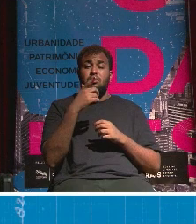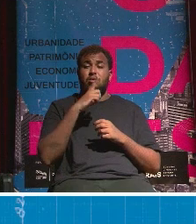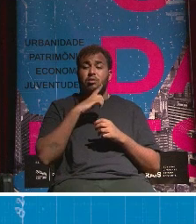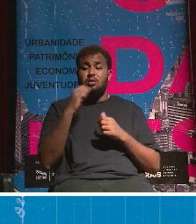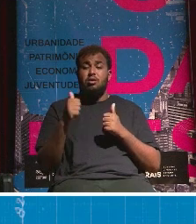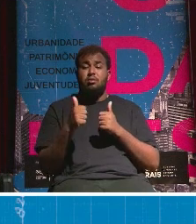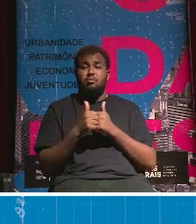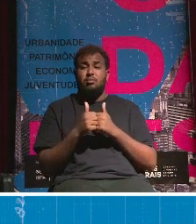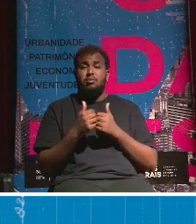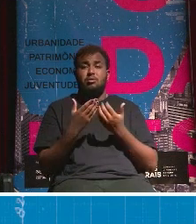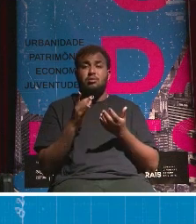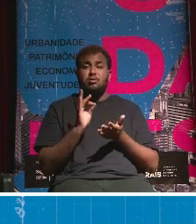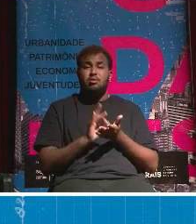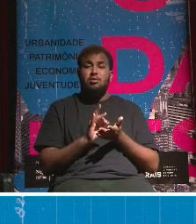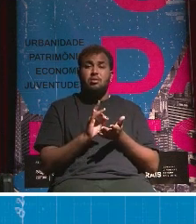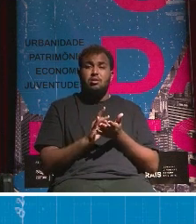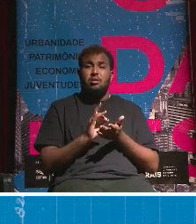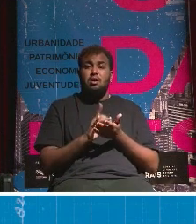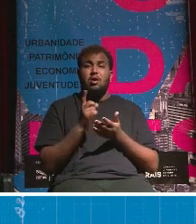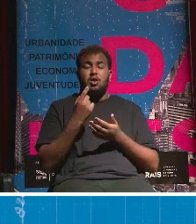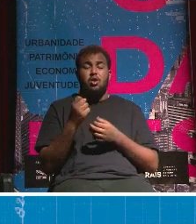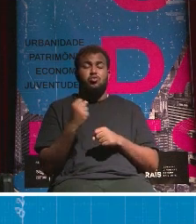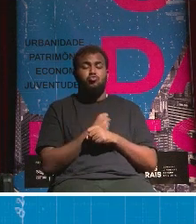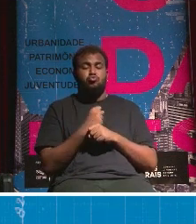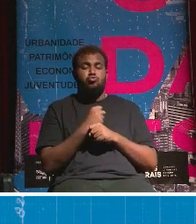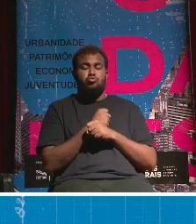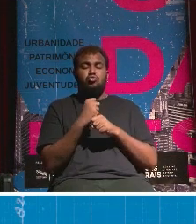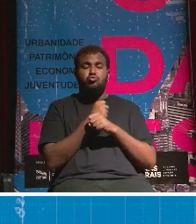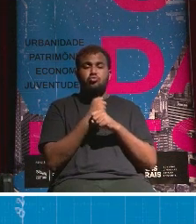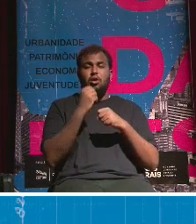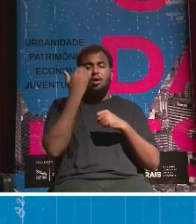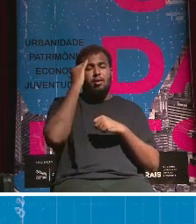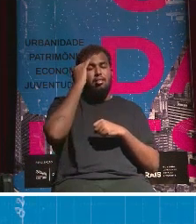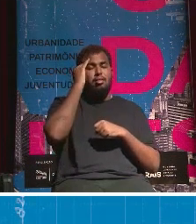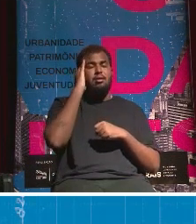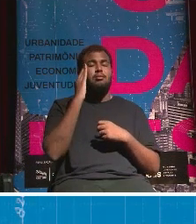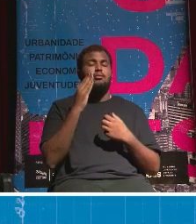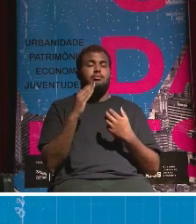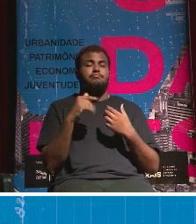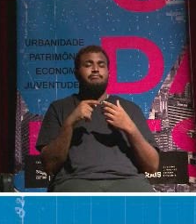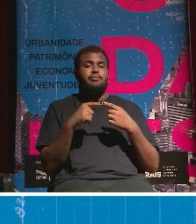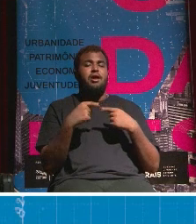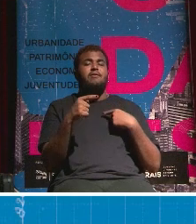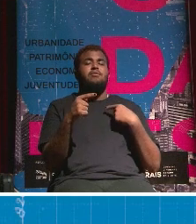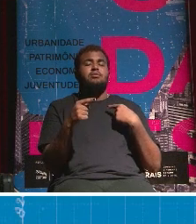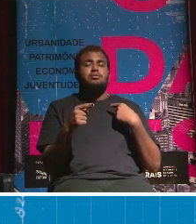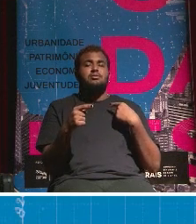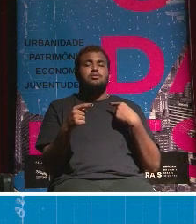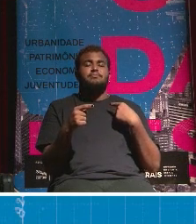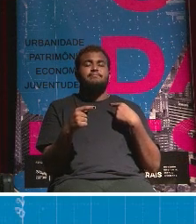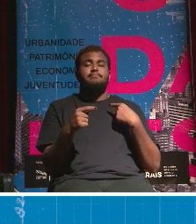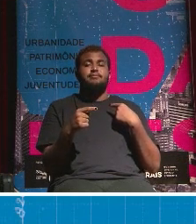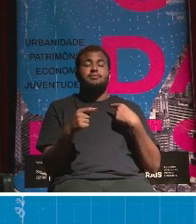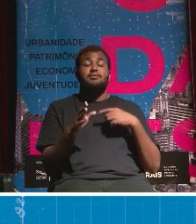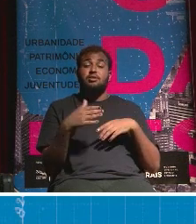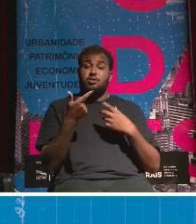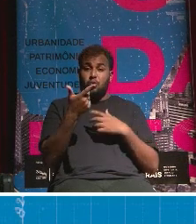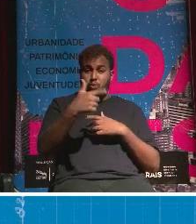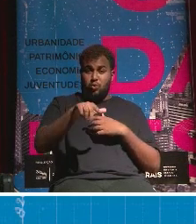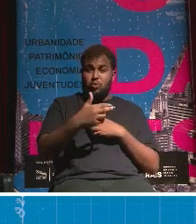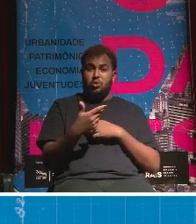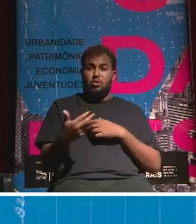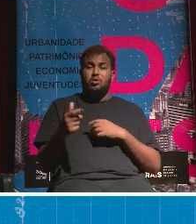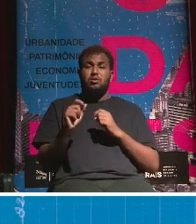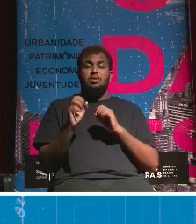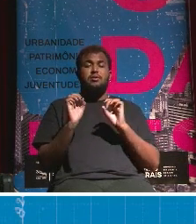próximo da realidade que eu preciso construir, compreender para avançar. E outra coisa, né,